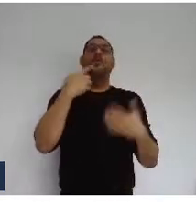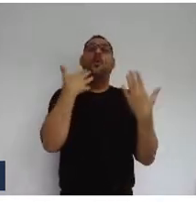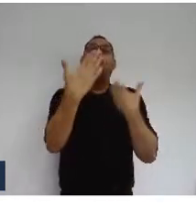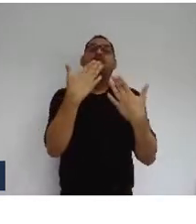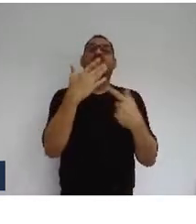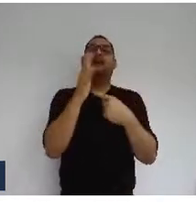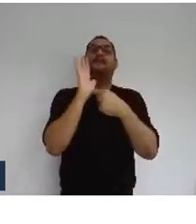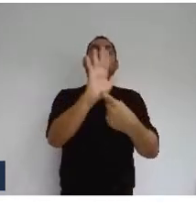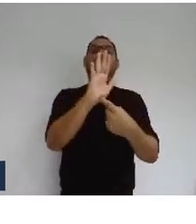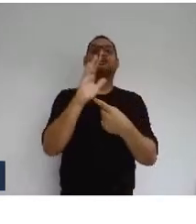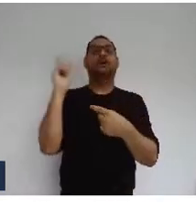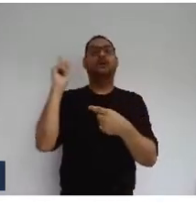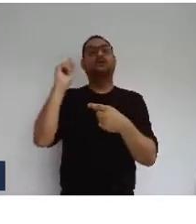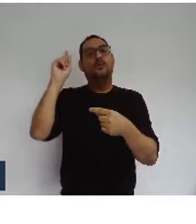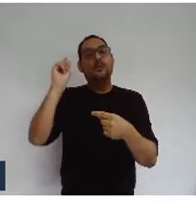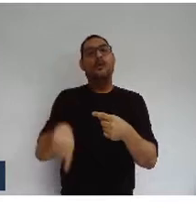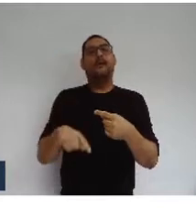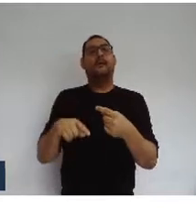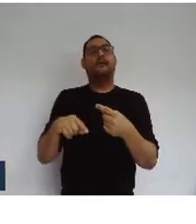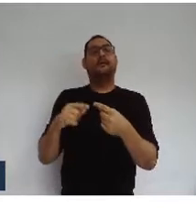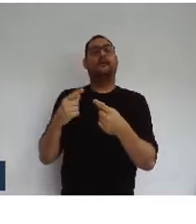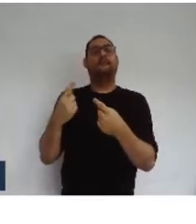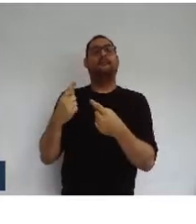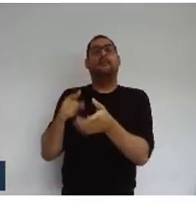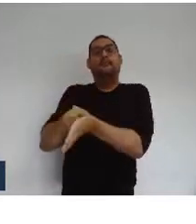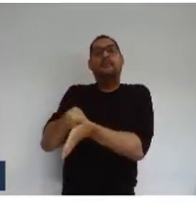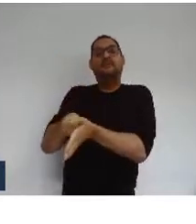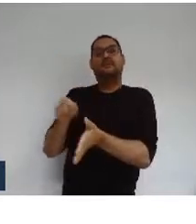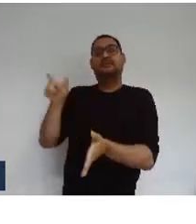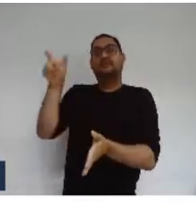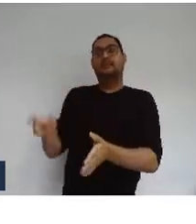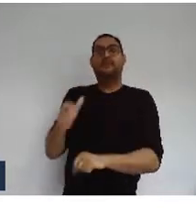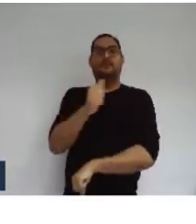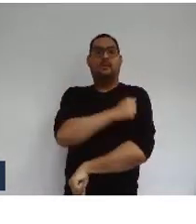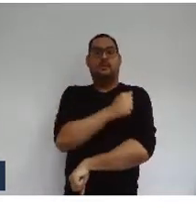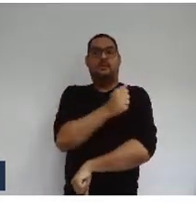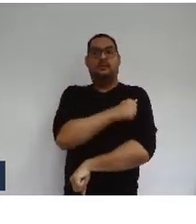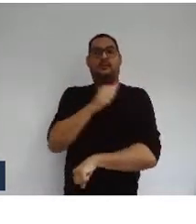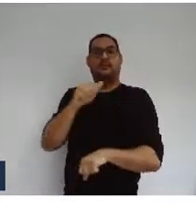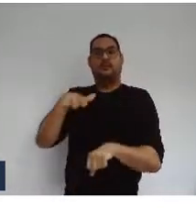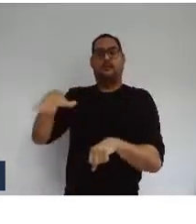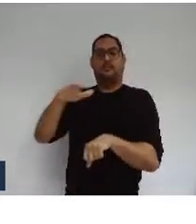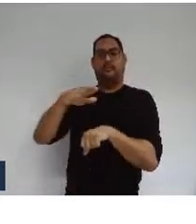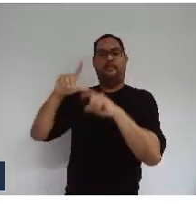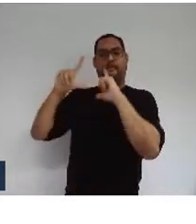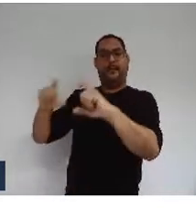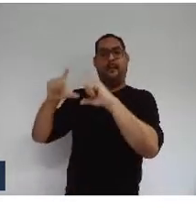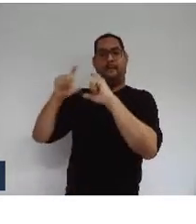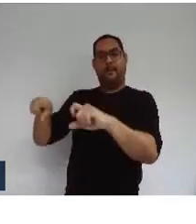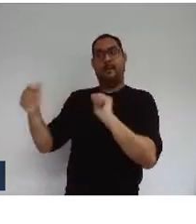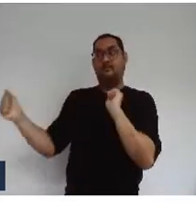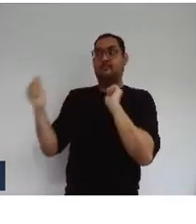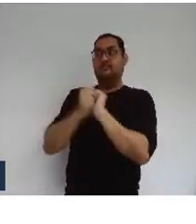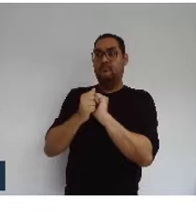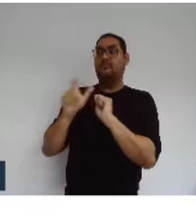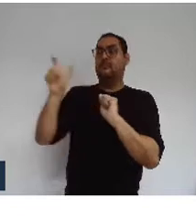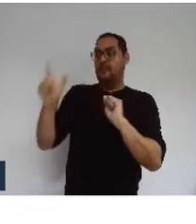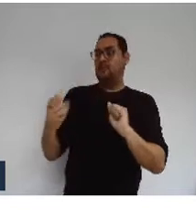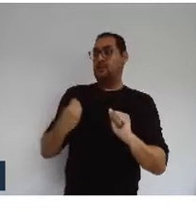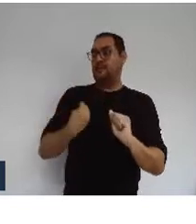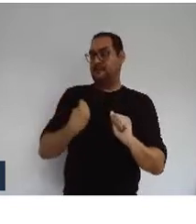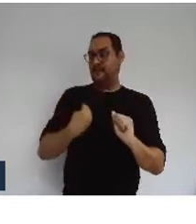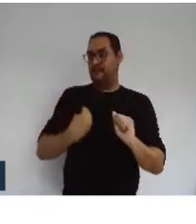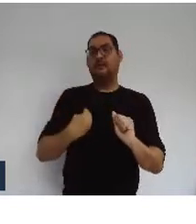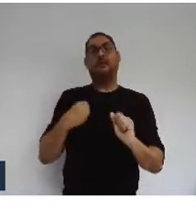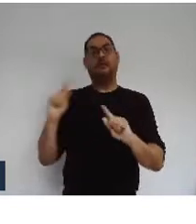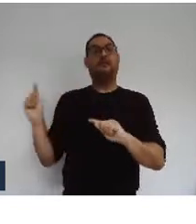apresentar dados de uma conversa com um participante dessa paisagem semiótica, e vou dividir, então, essa